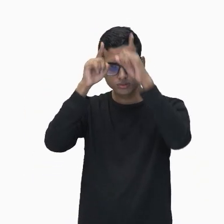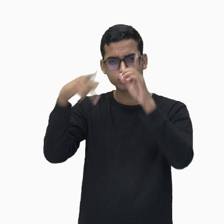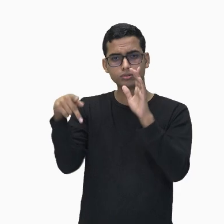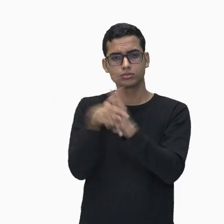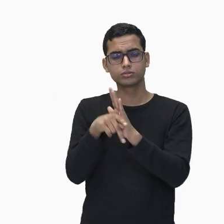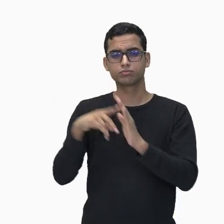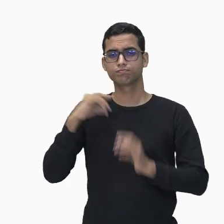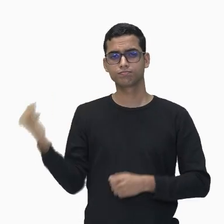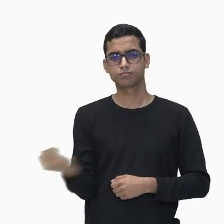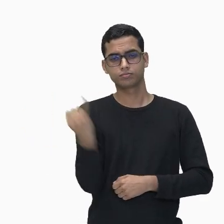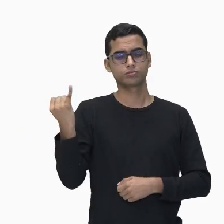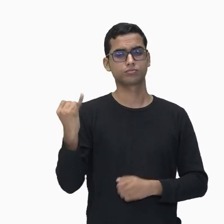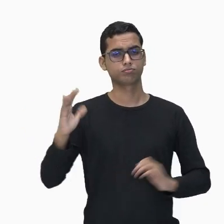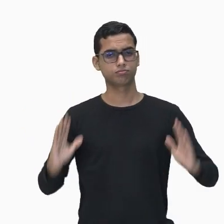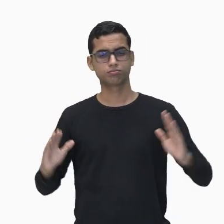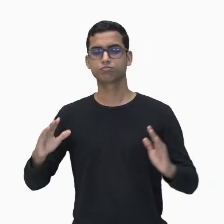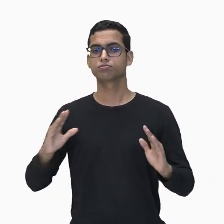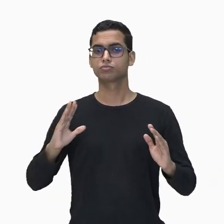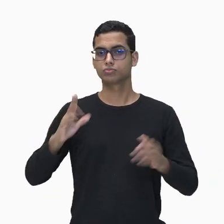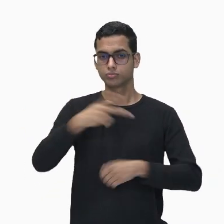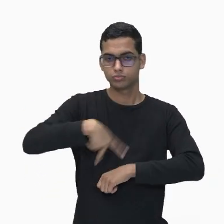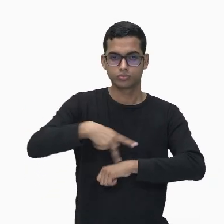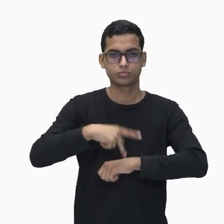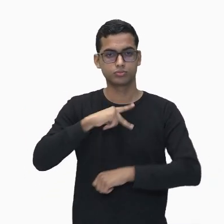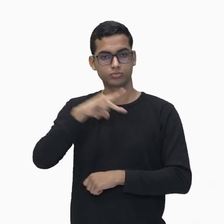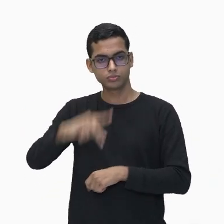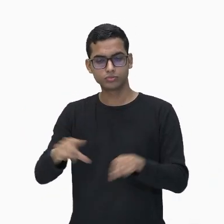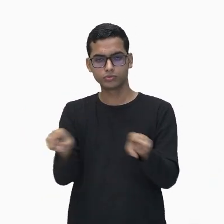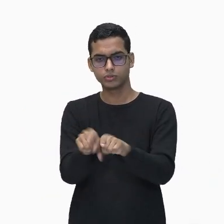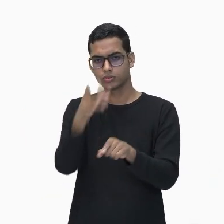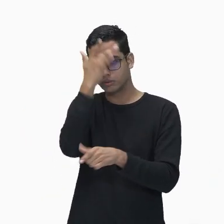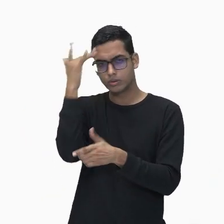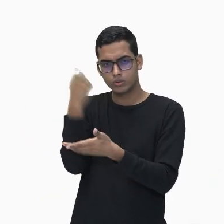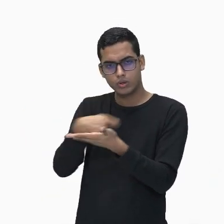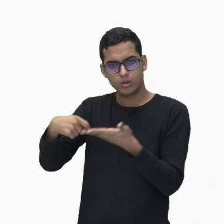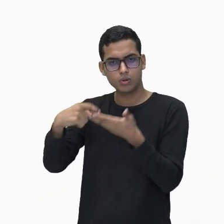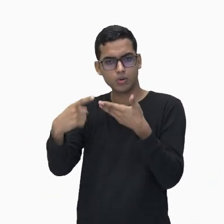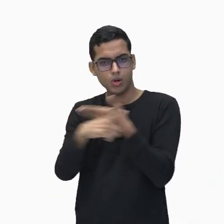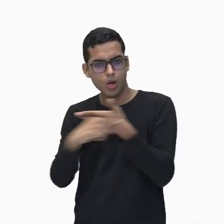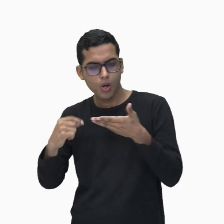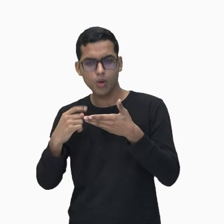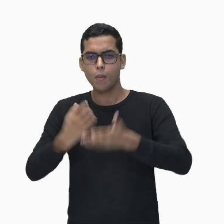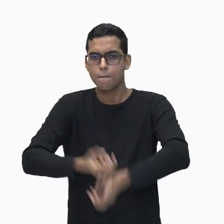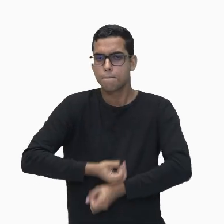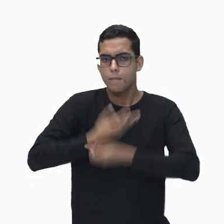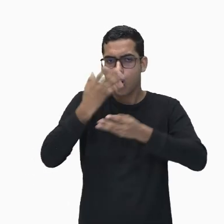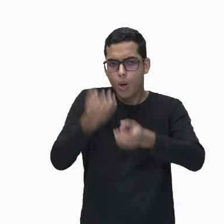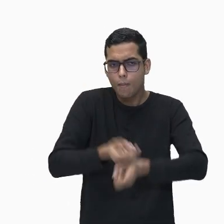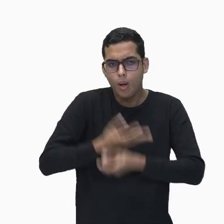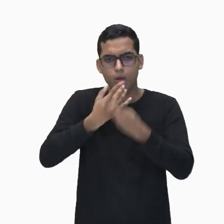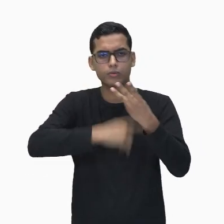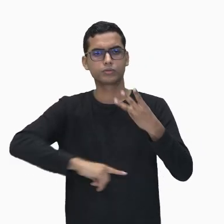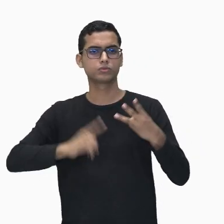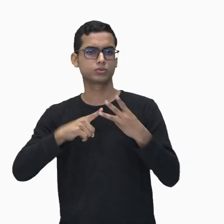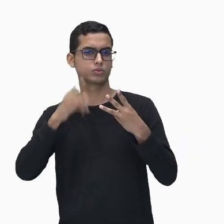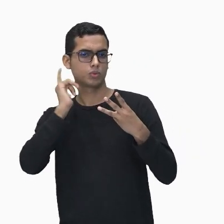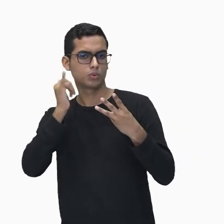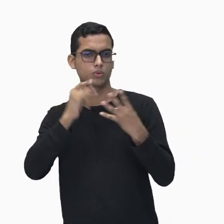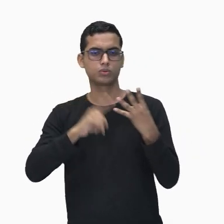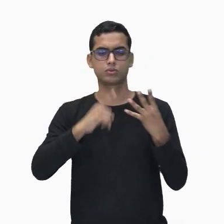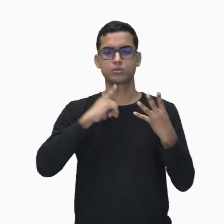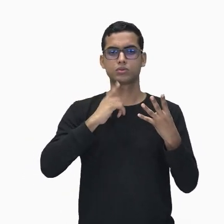Saramago foi um escritor, poeta, contista, dramaturgo e jornalista português. É considerado